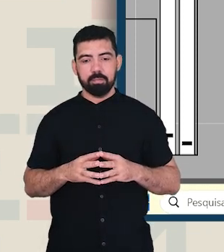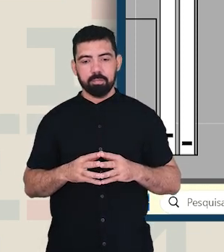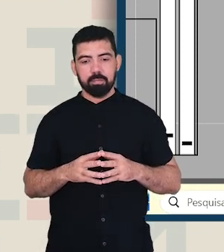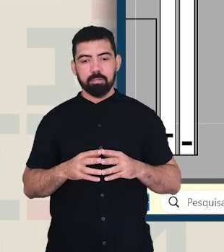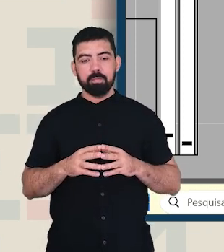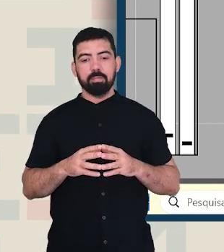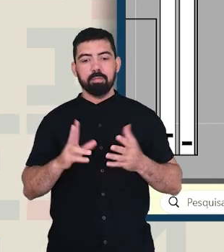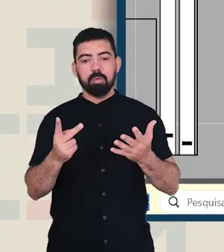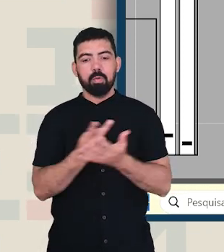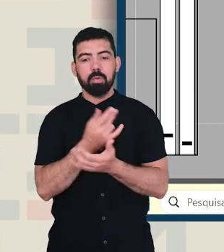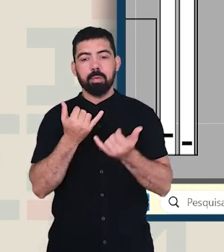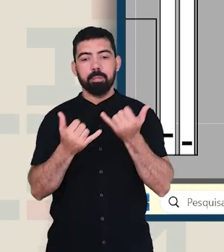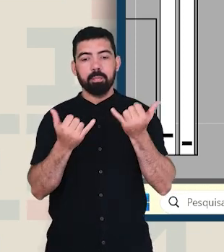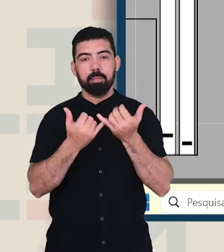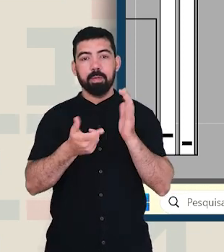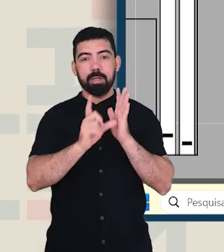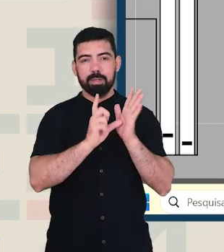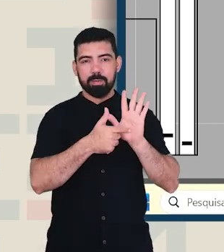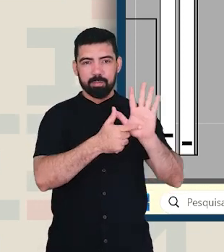acontece algo similar.